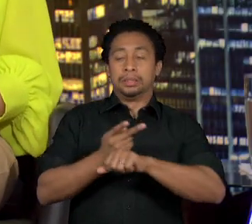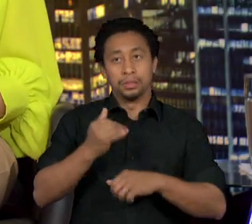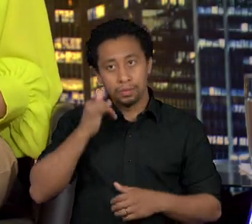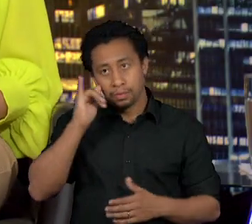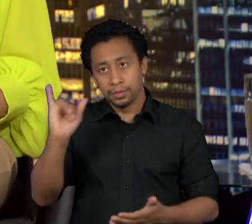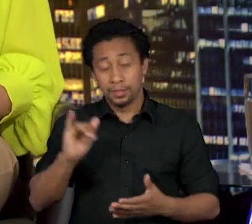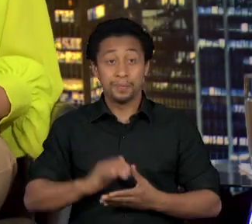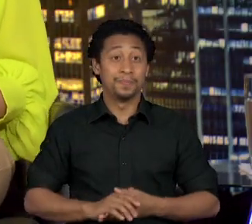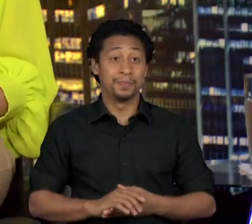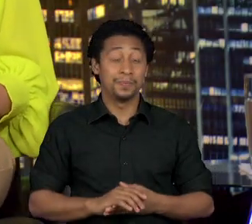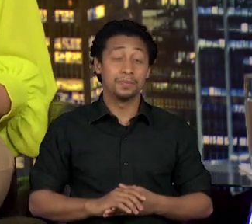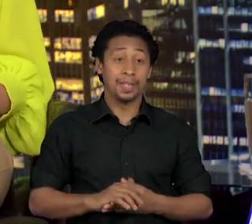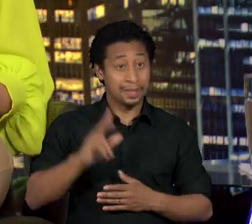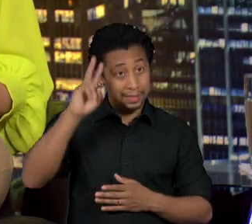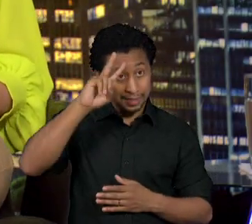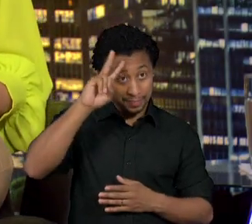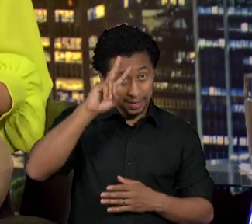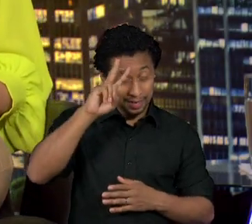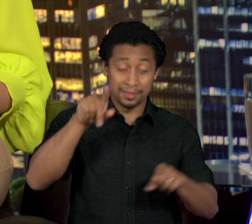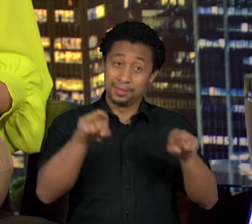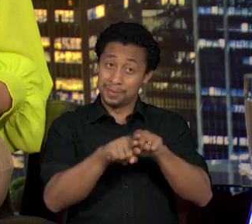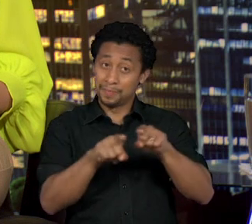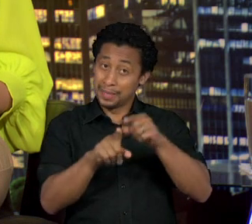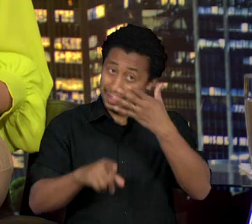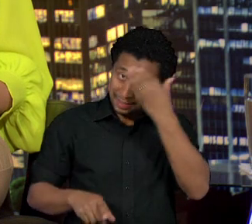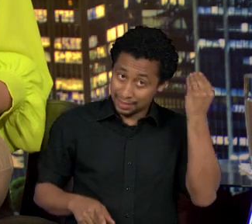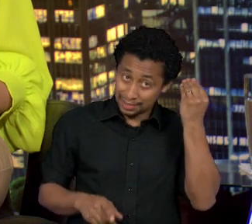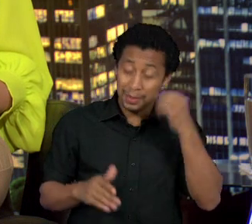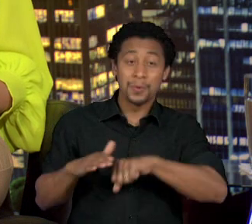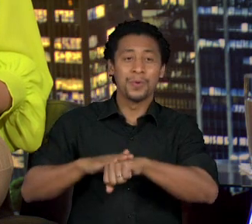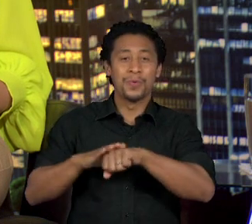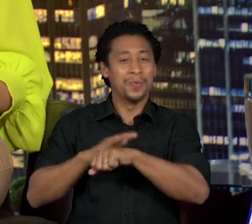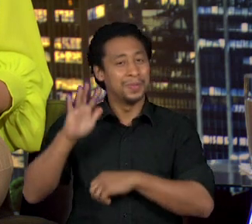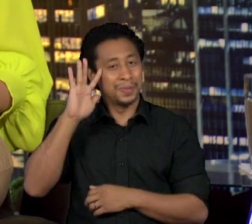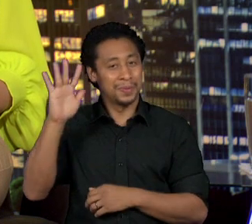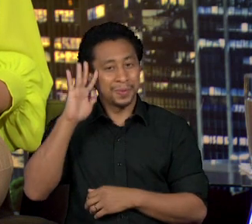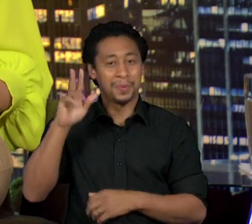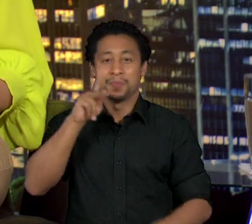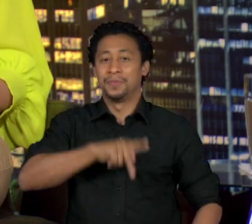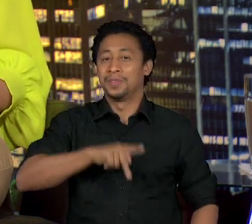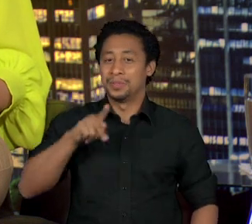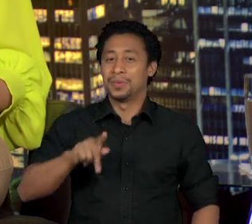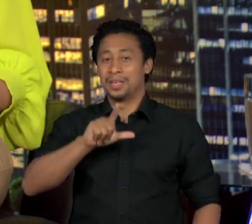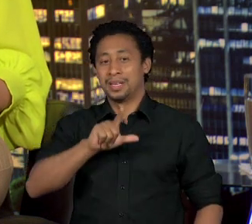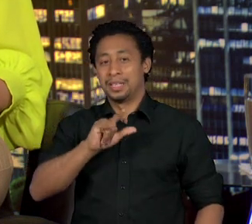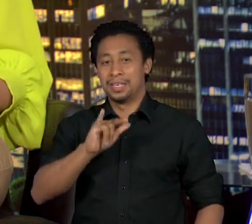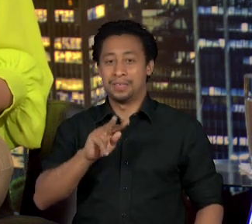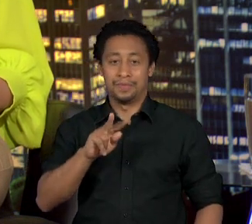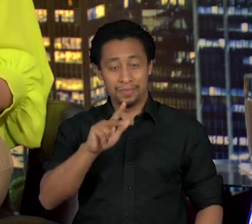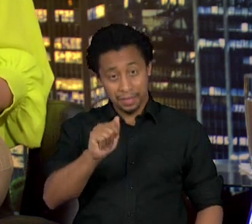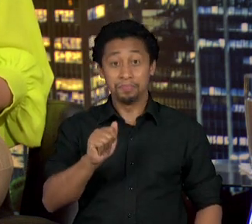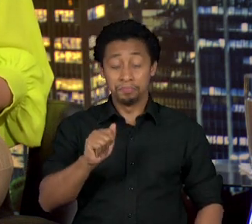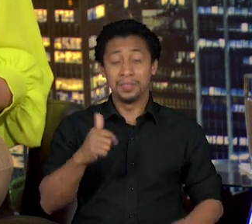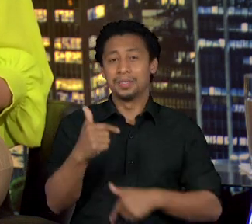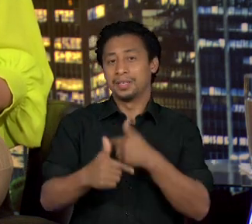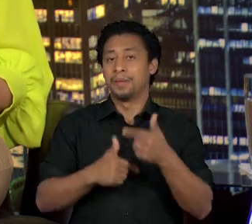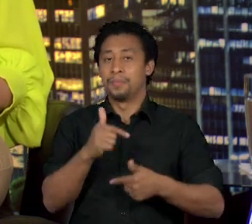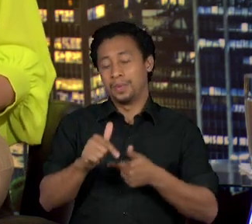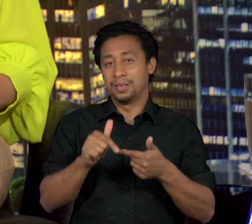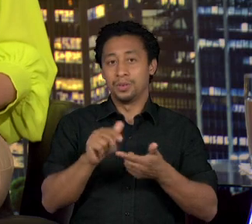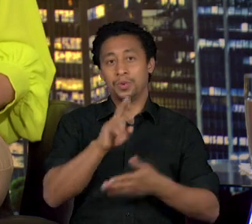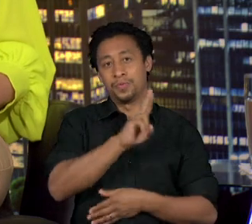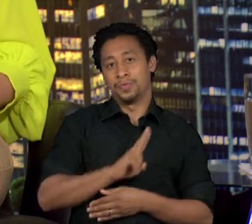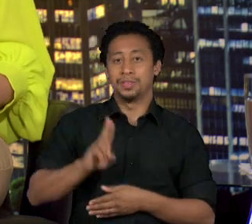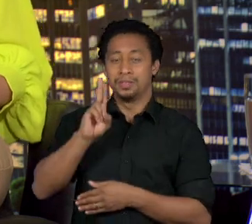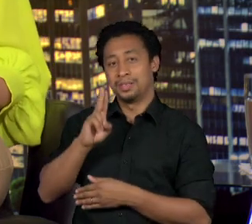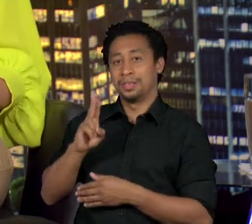do lembrar sem falar do esquecer. Conversamos com a filósofa e professora livre docente da Unicamp, Jean-Marie Gagneban. Ela é autora do livro